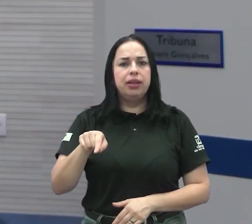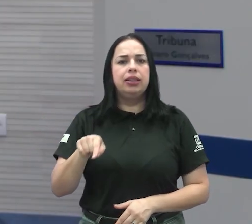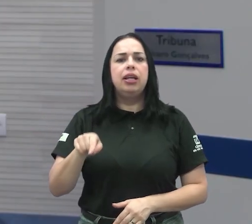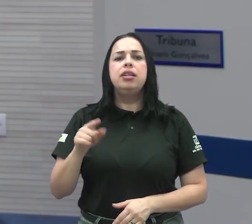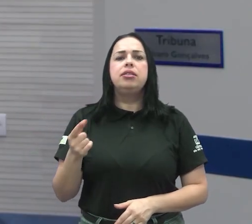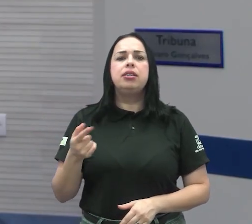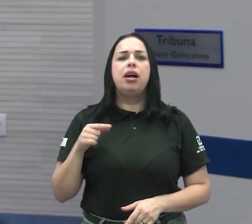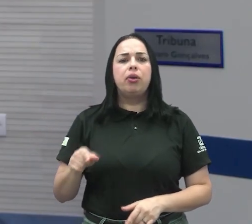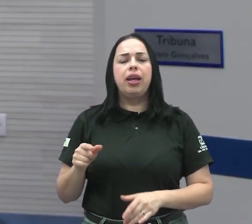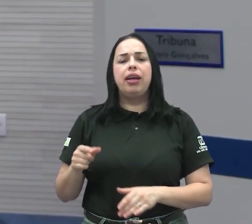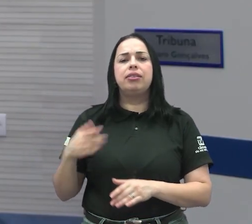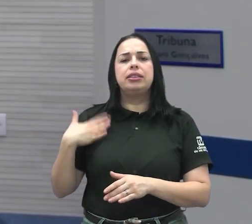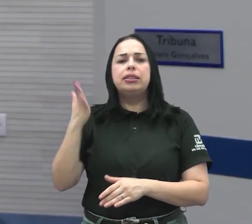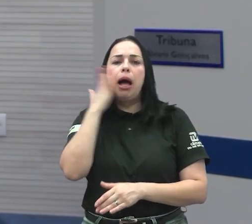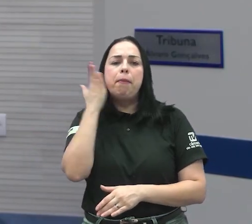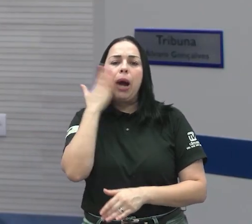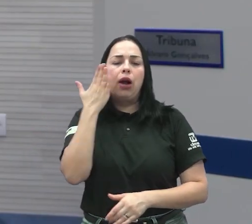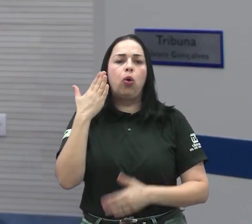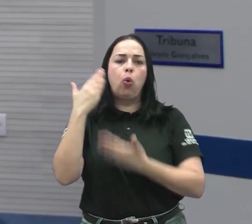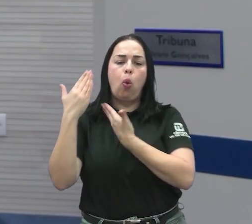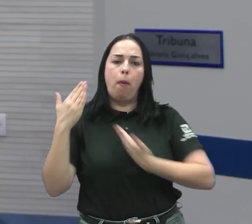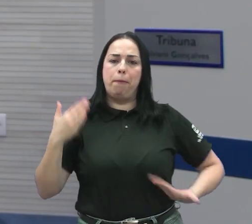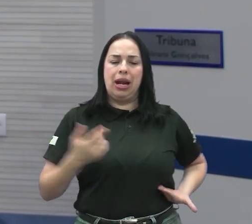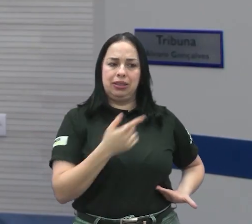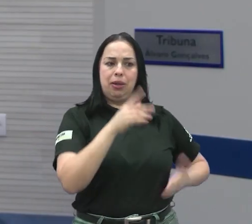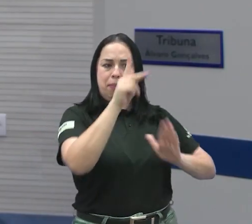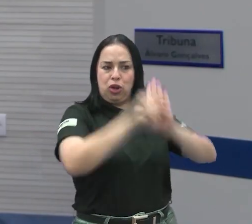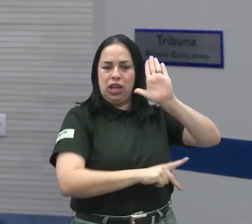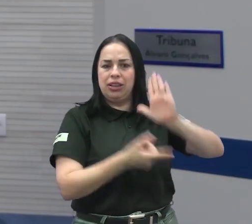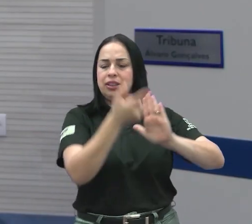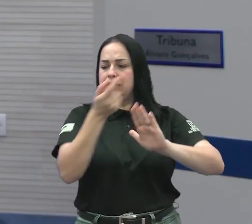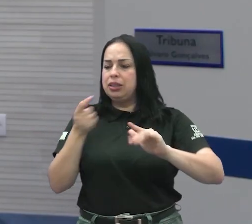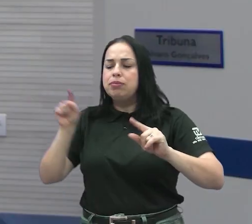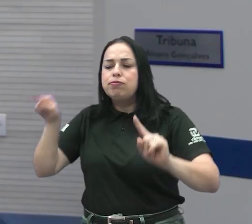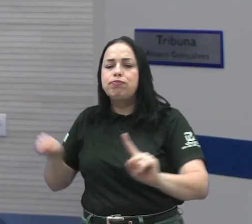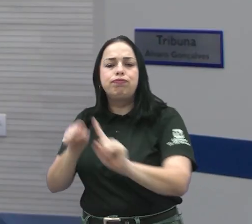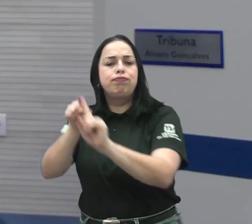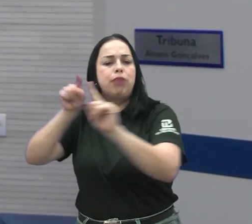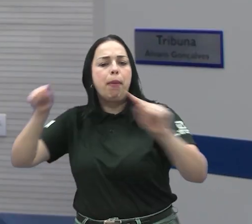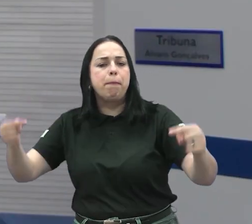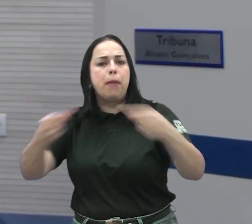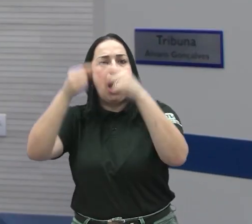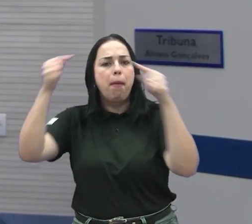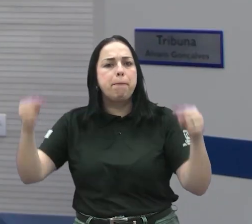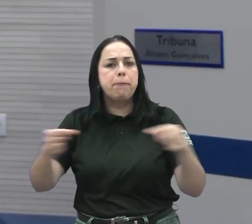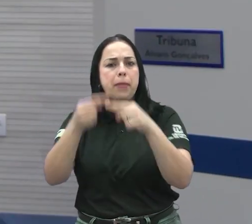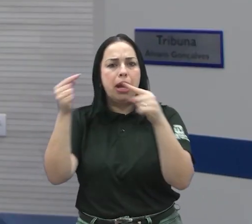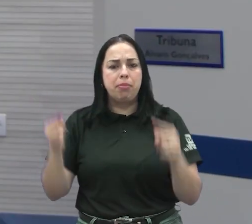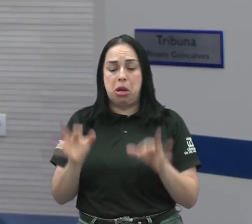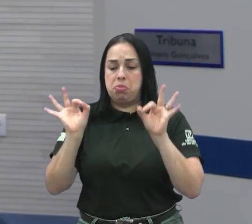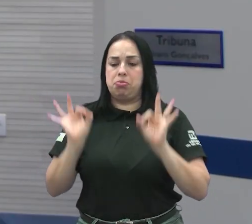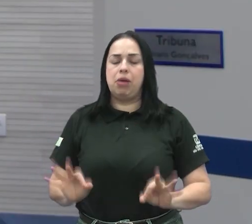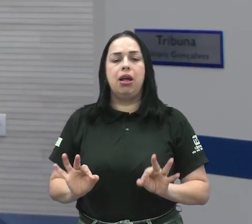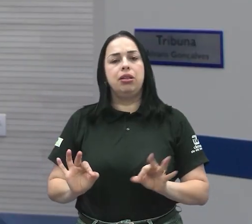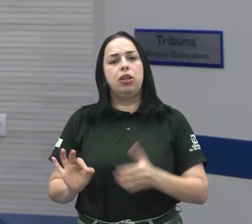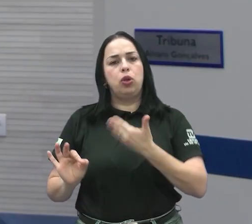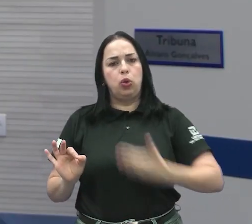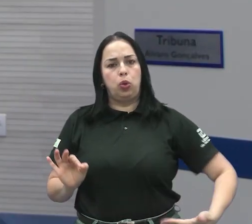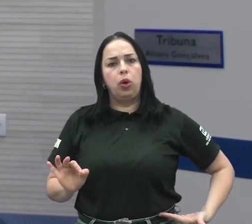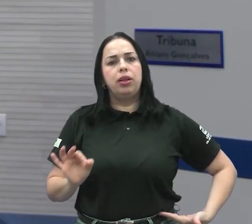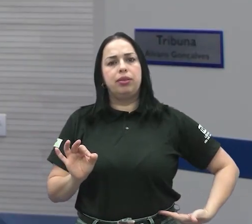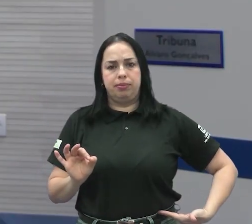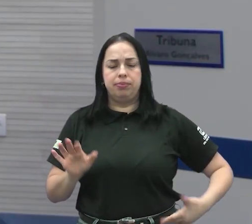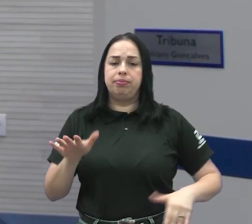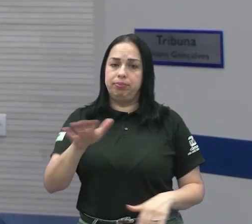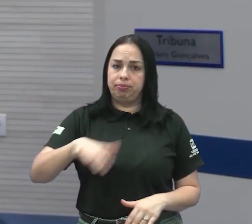si, é o estabelecimento dos programas governamentais com indicadores e metas para que você possa aferir a efetividade das